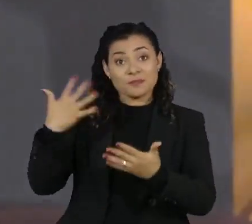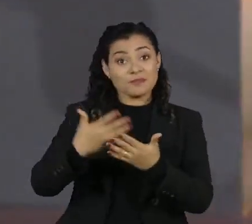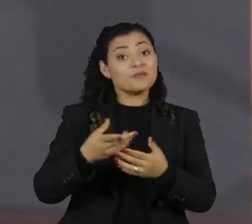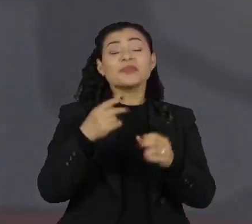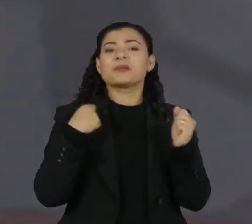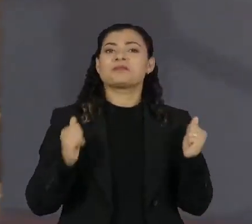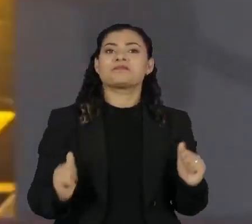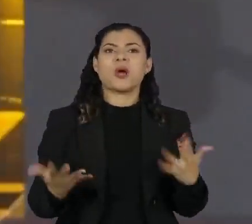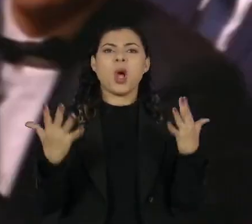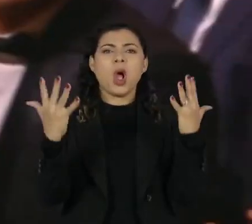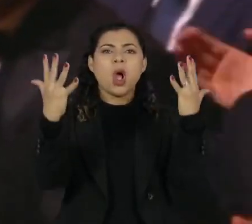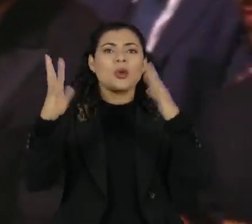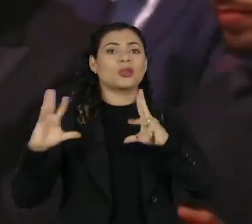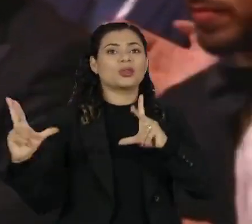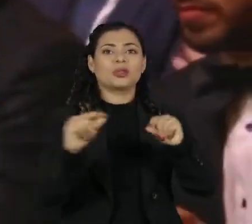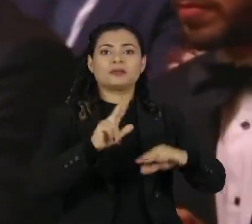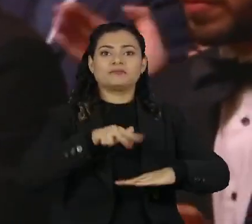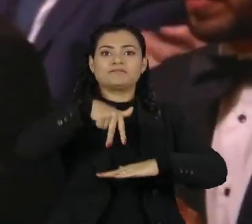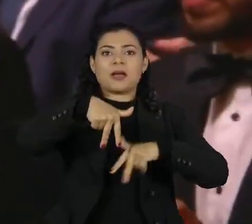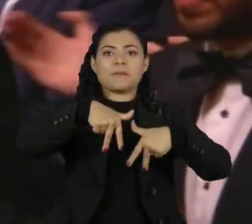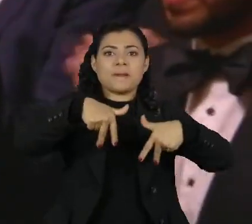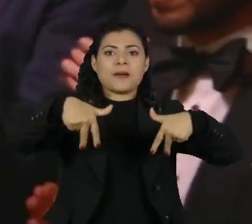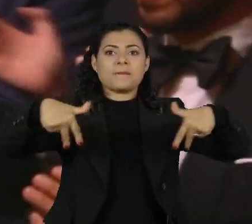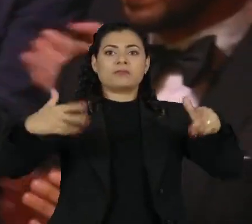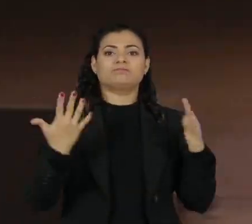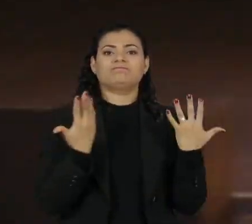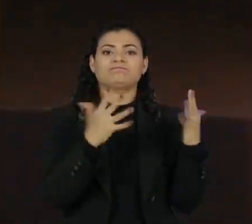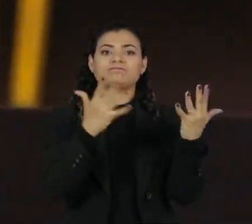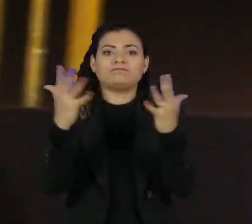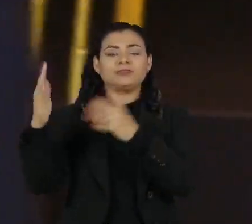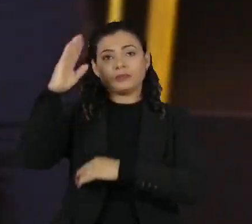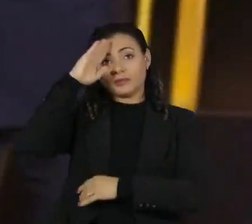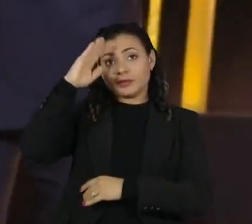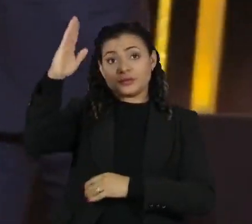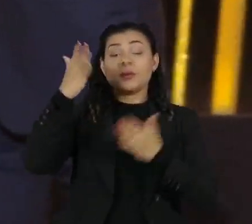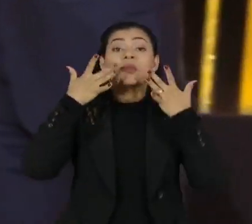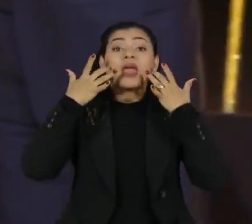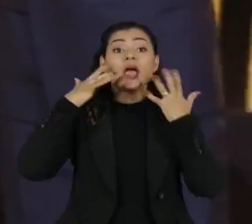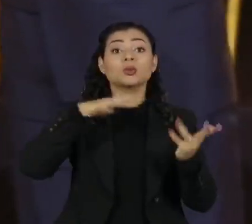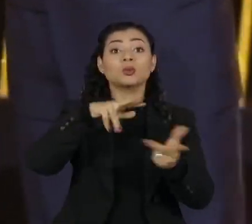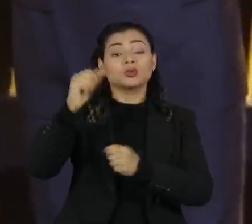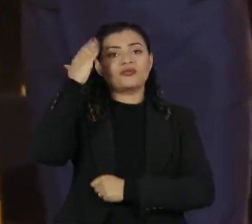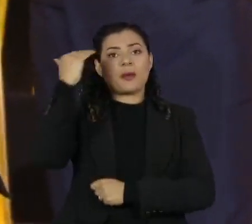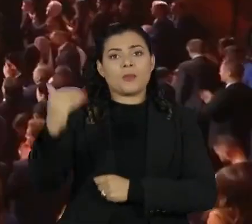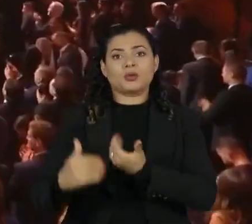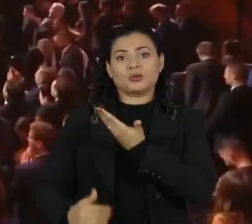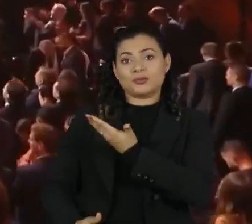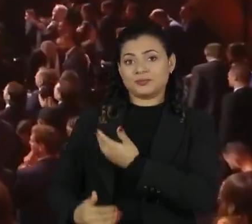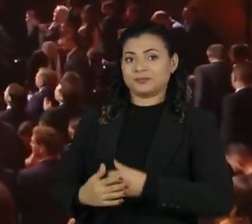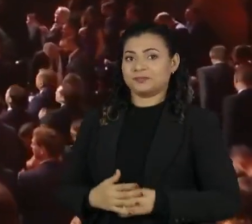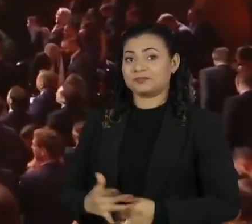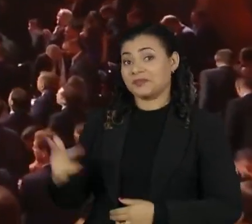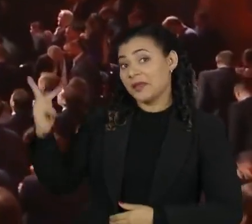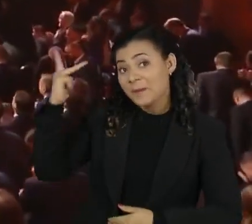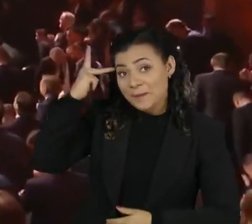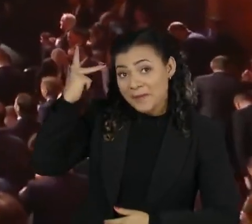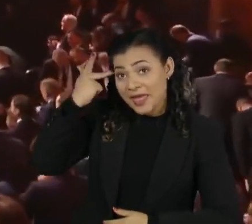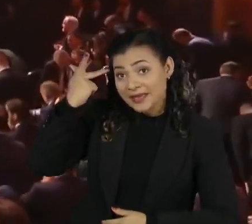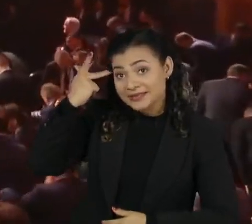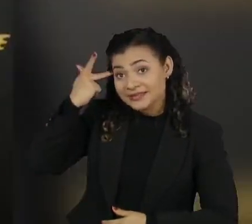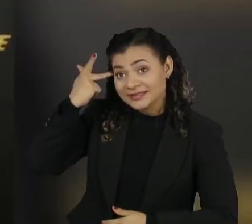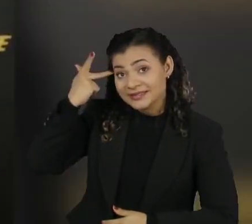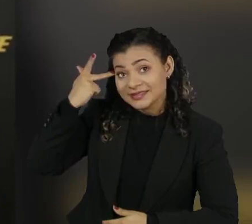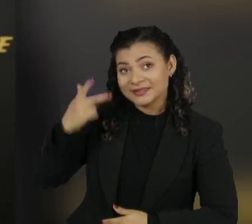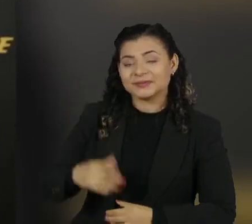Ele foi aplaudido de pé. Todos os holofotes de um dos principais teatros do mundo iluminaram a noite de Messi na Cidade